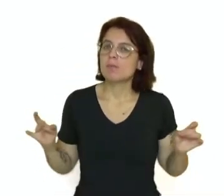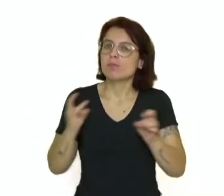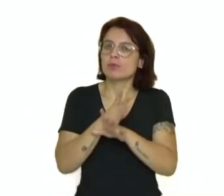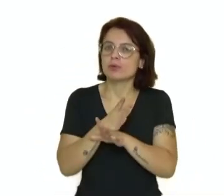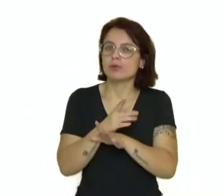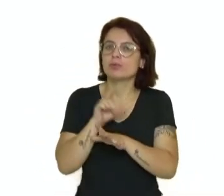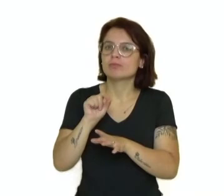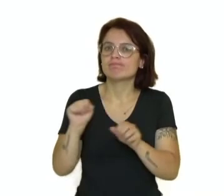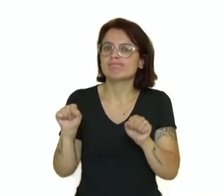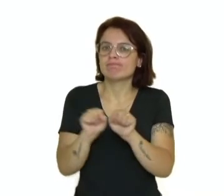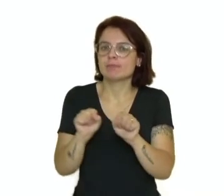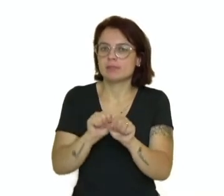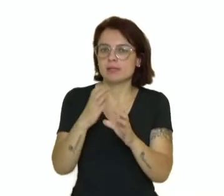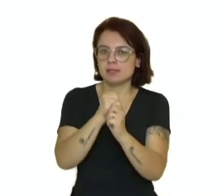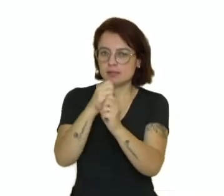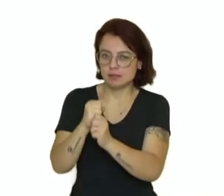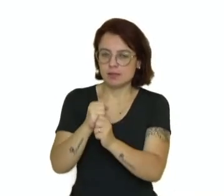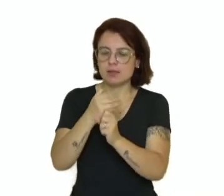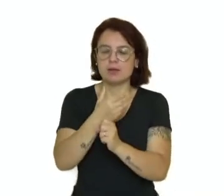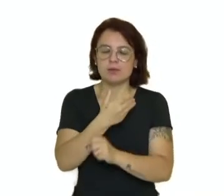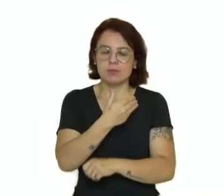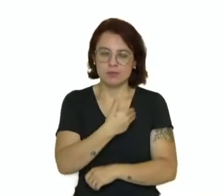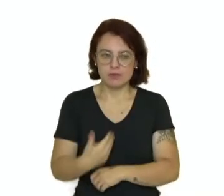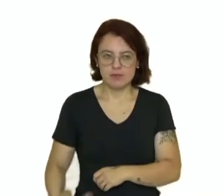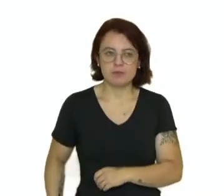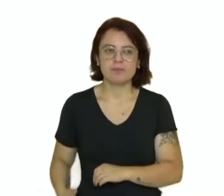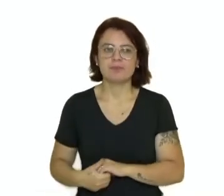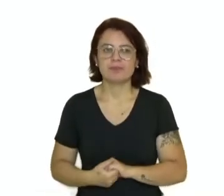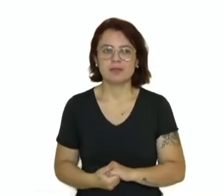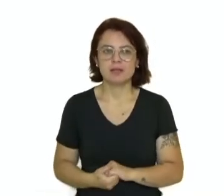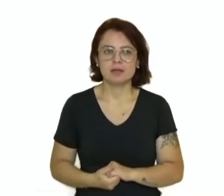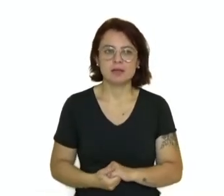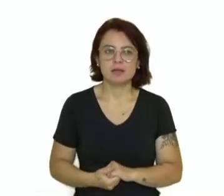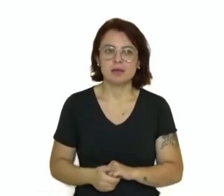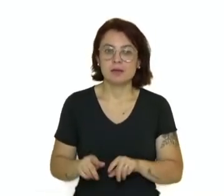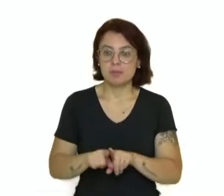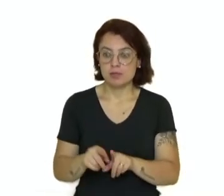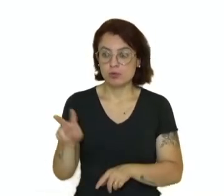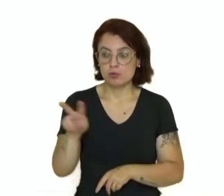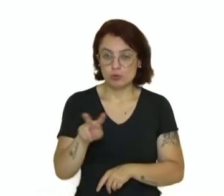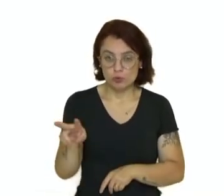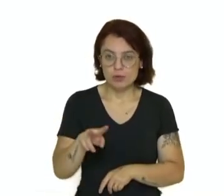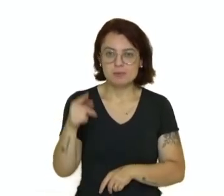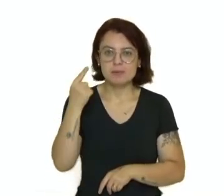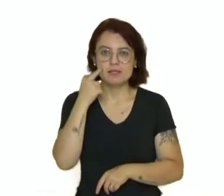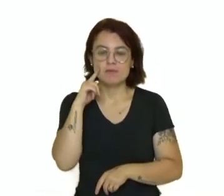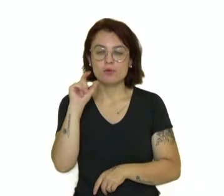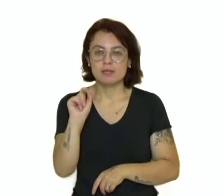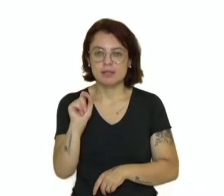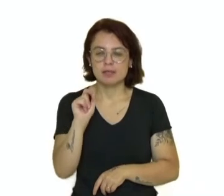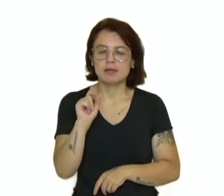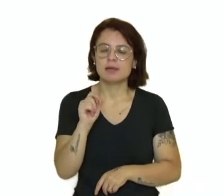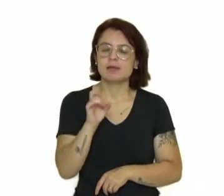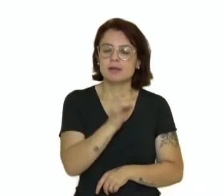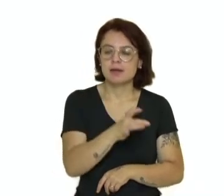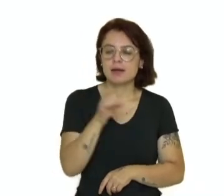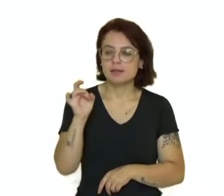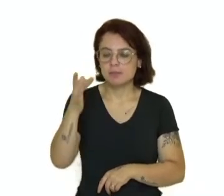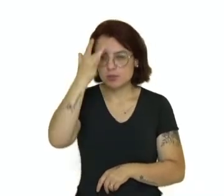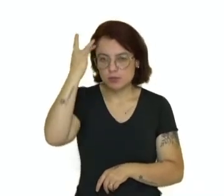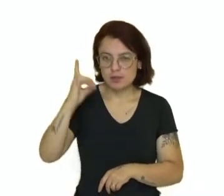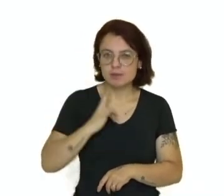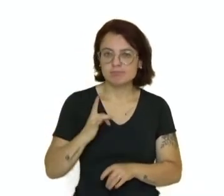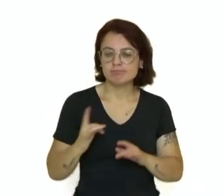para a atuação na administração pública. Mas ambos acreditavam que cada indivíduo deve ocupar o lugar para o qual tem